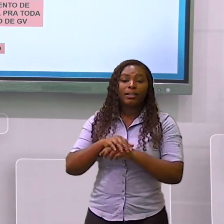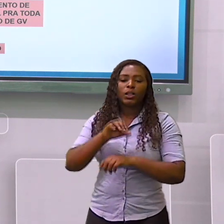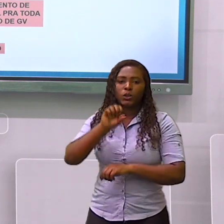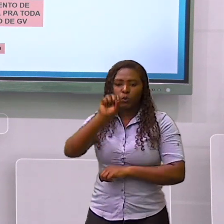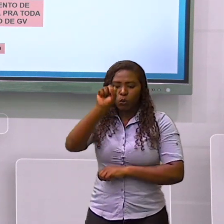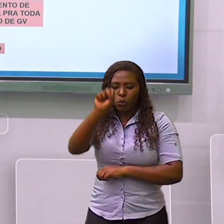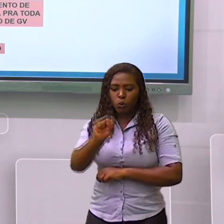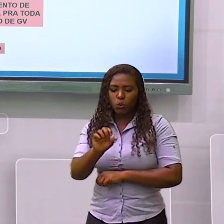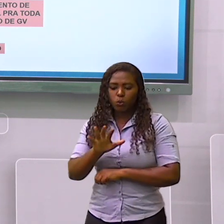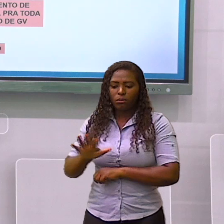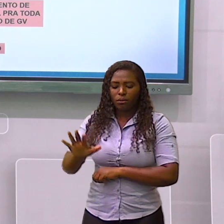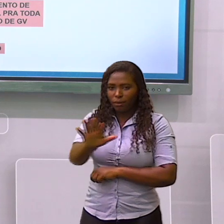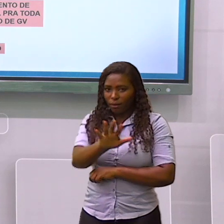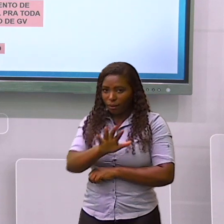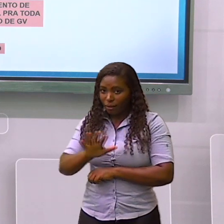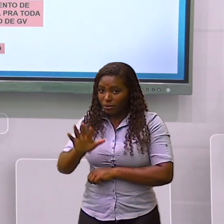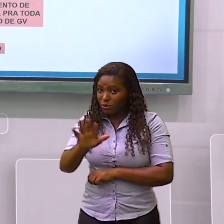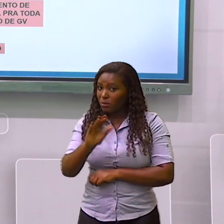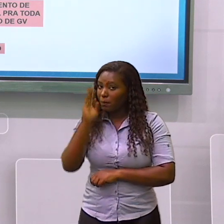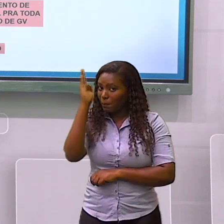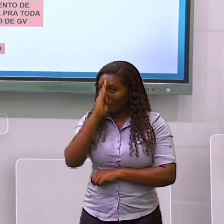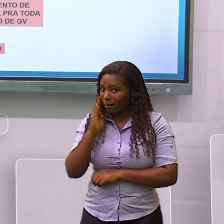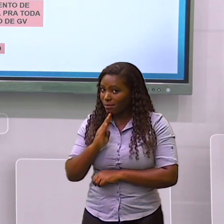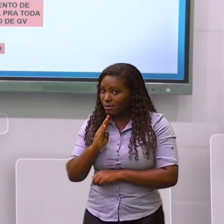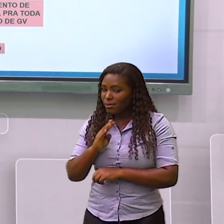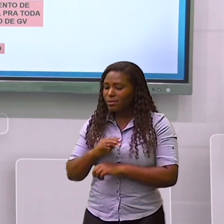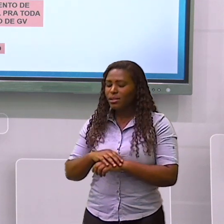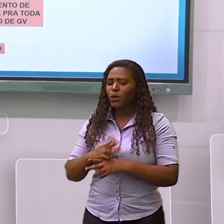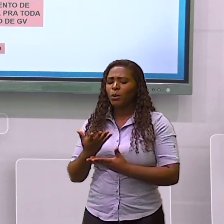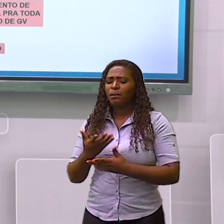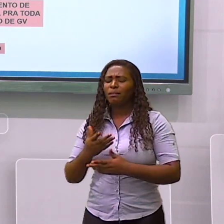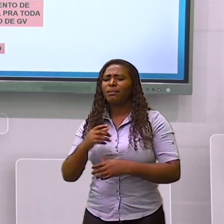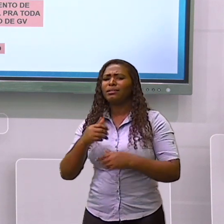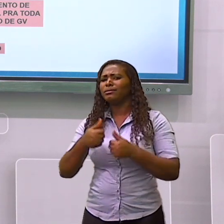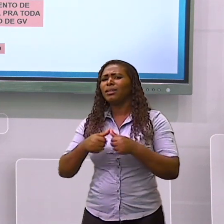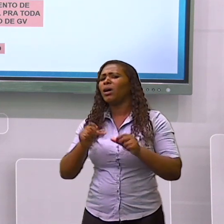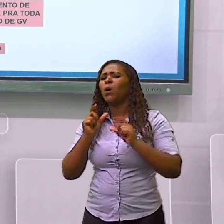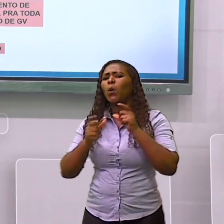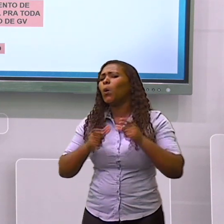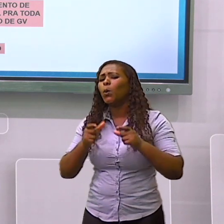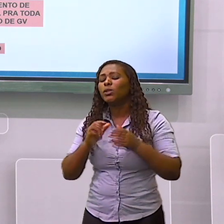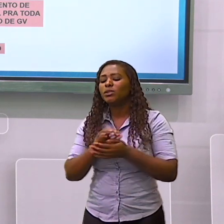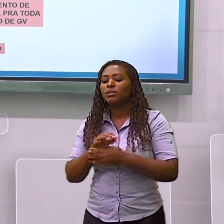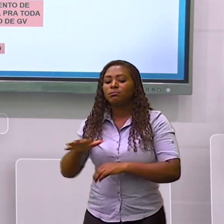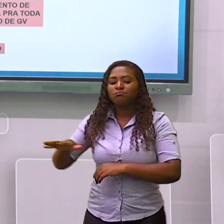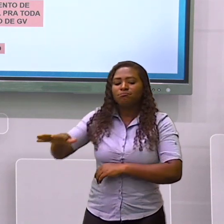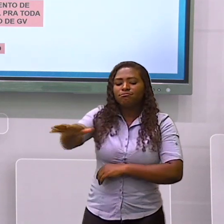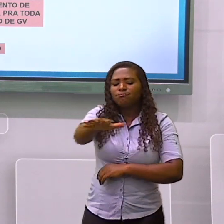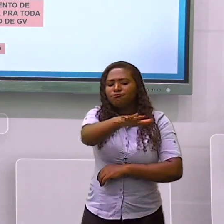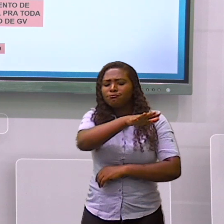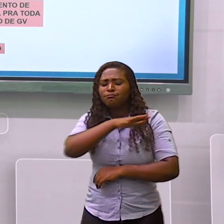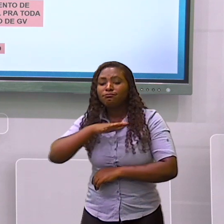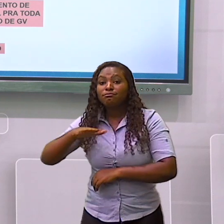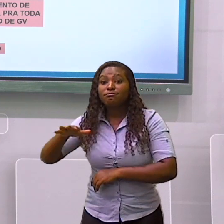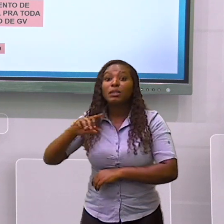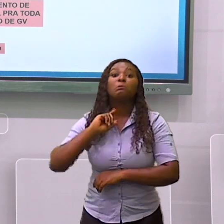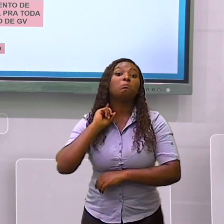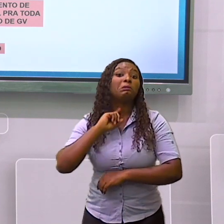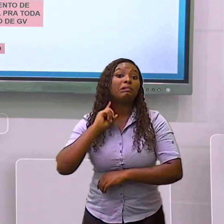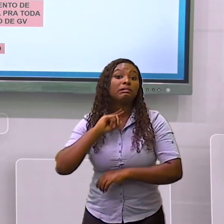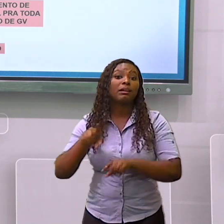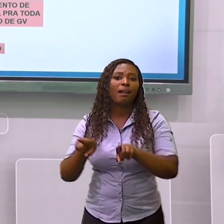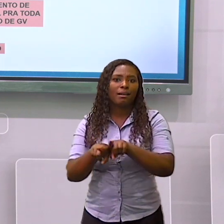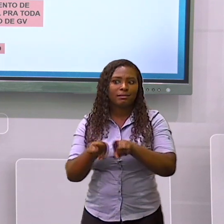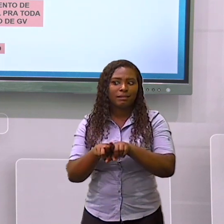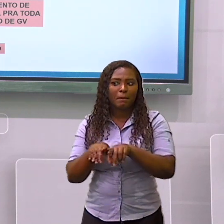Brasil que banha o estado de Minas Gerais e o Espírito Santo, com uma grande